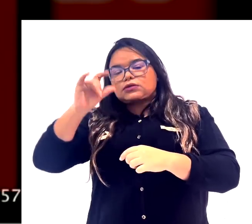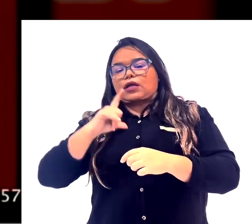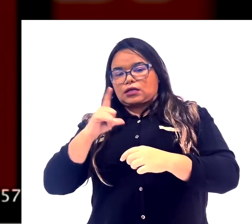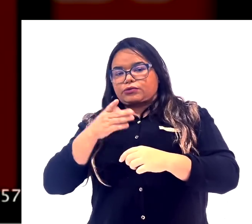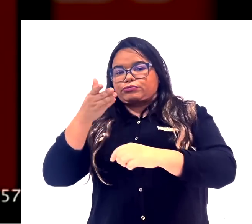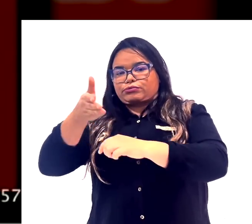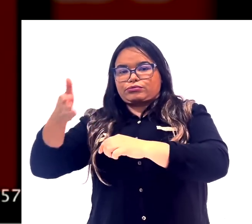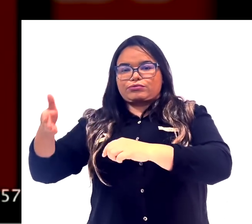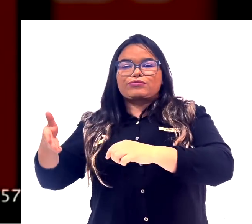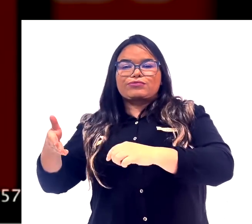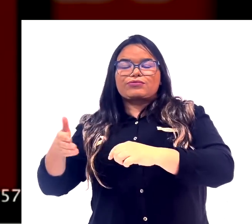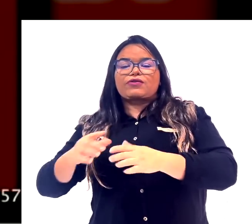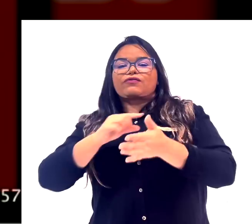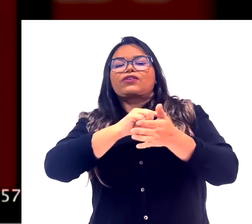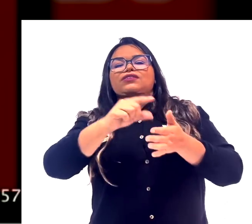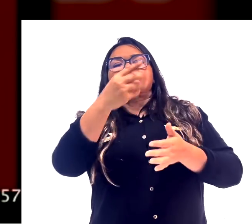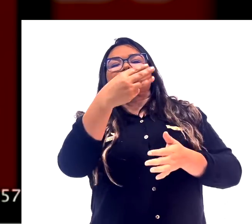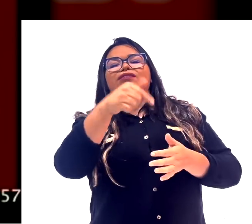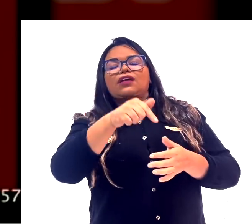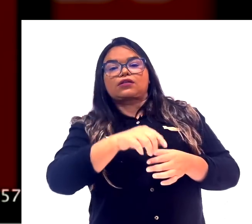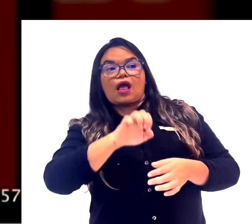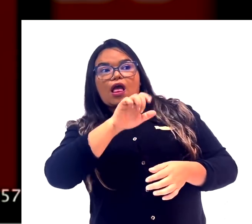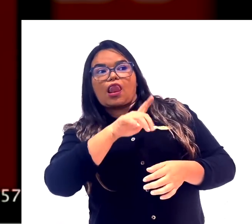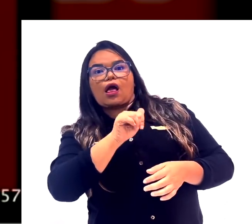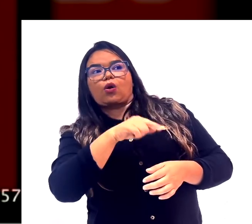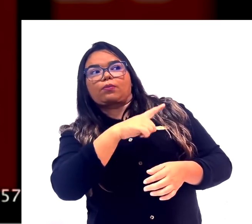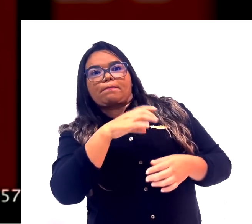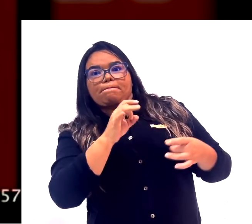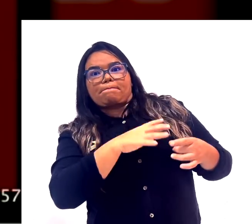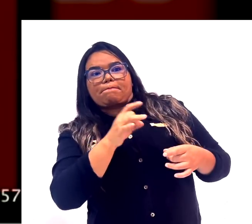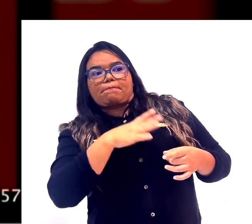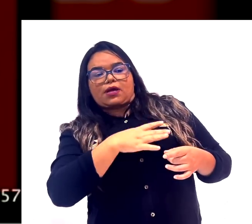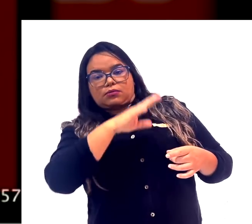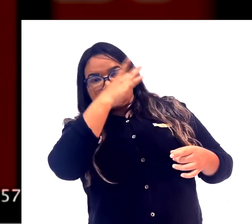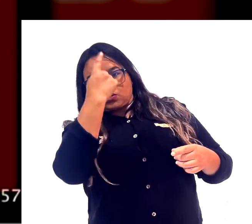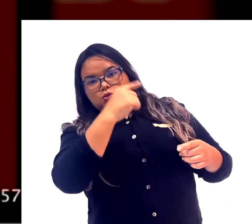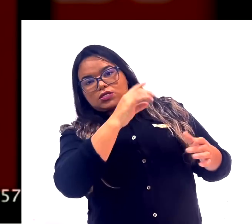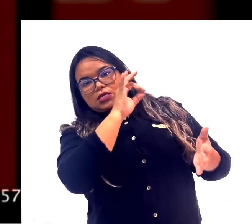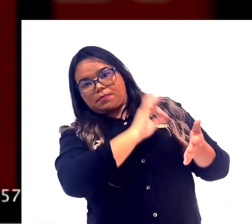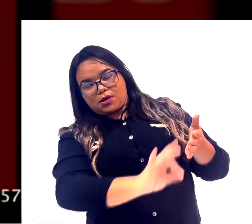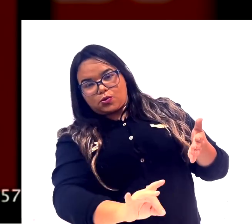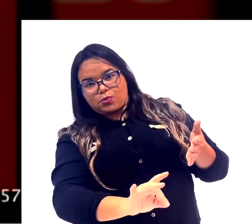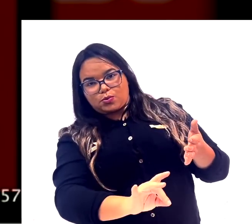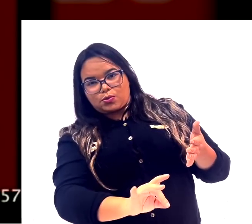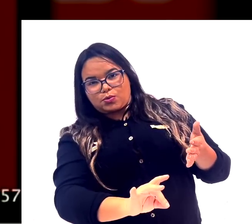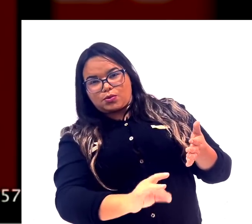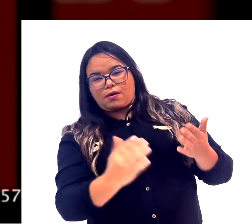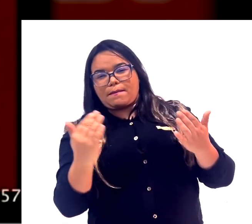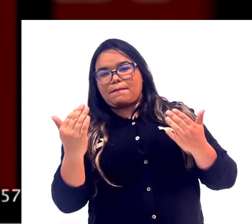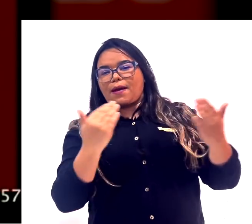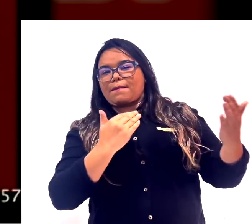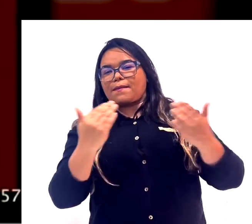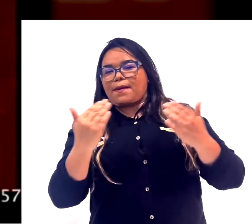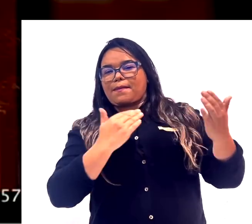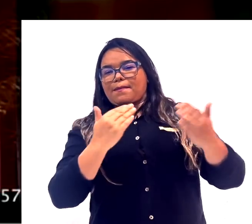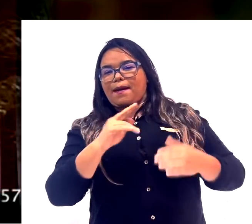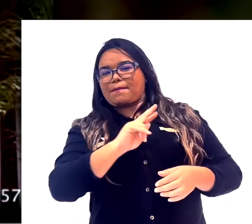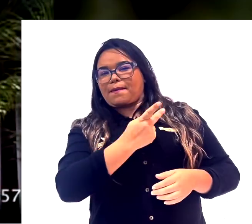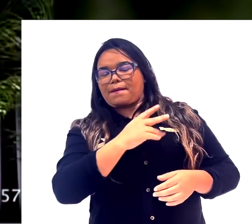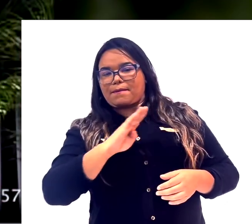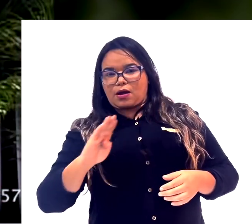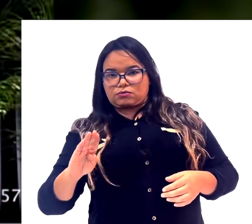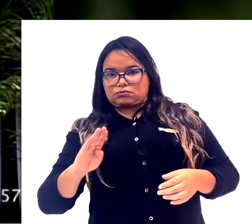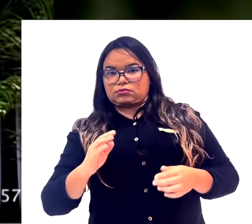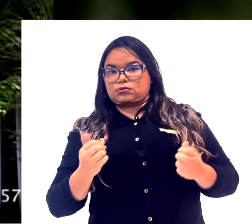Elão. Verso 37. E farei com que Elão tema diante dos seus inimigos. Agora, chamamos isso de paralelismo